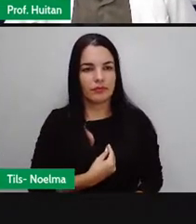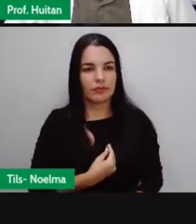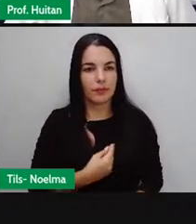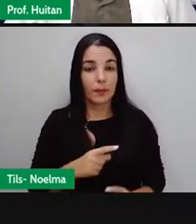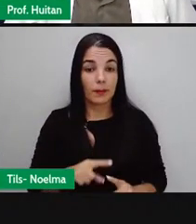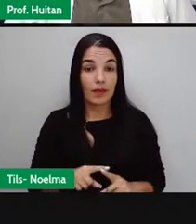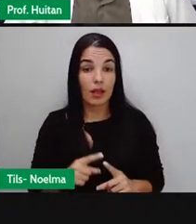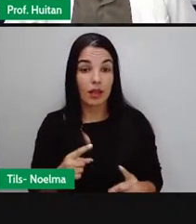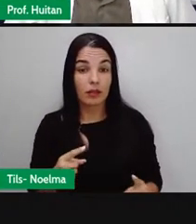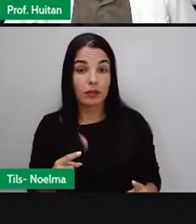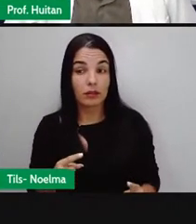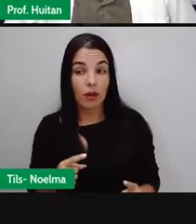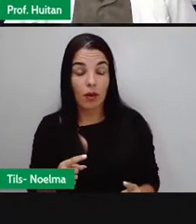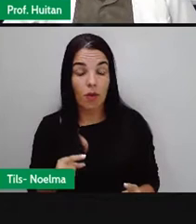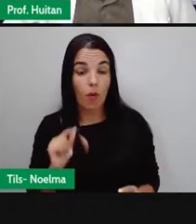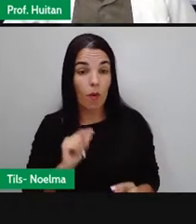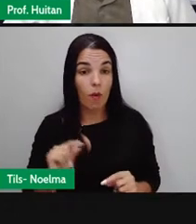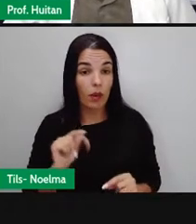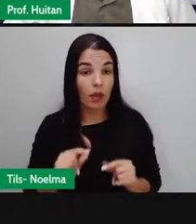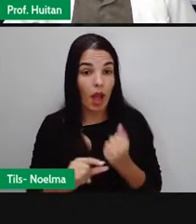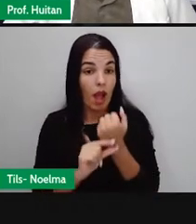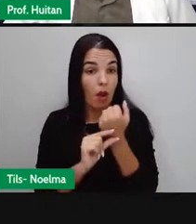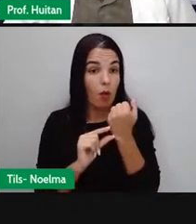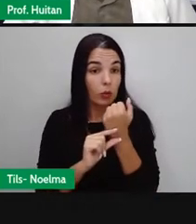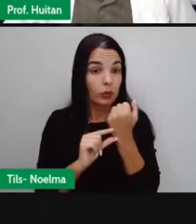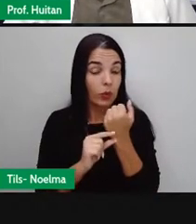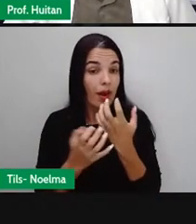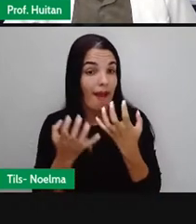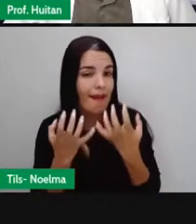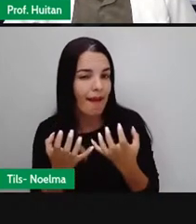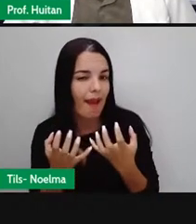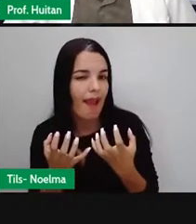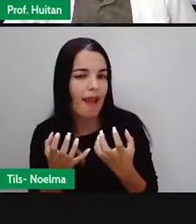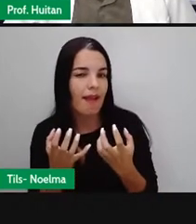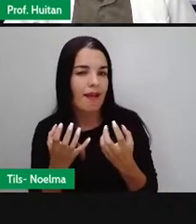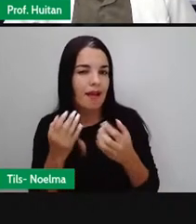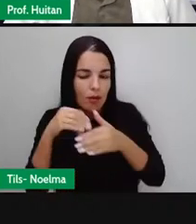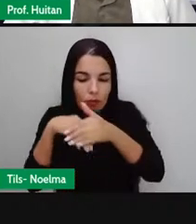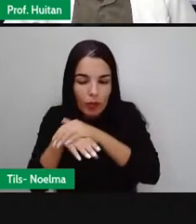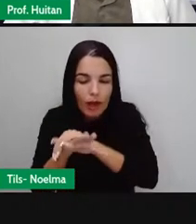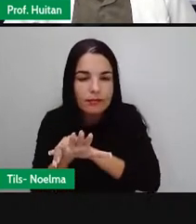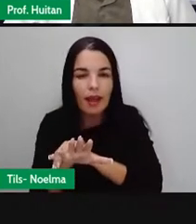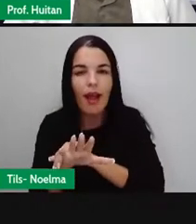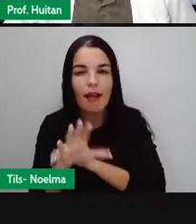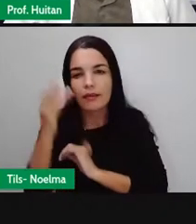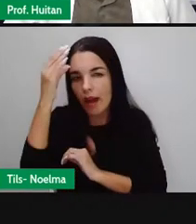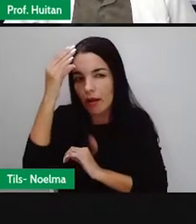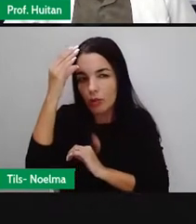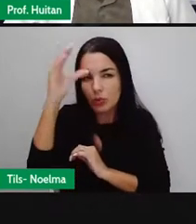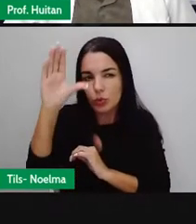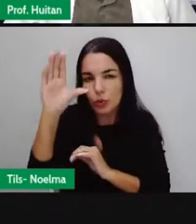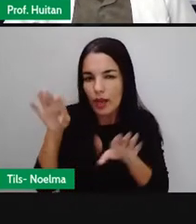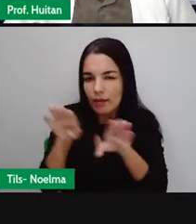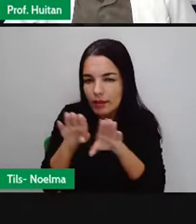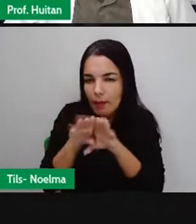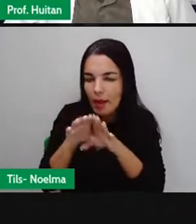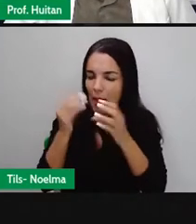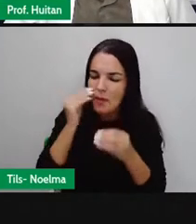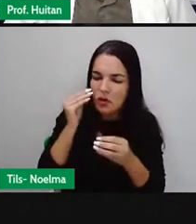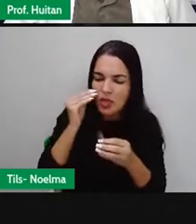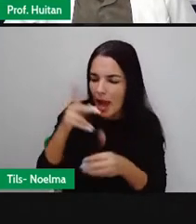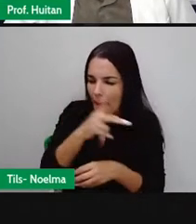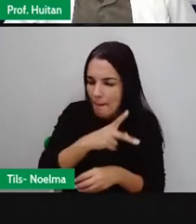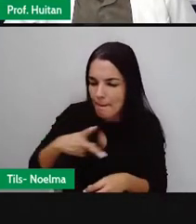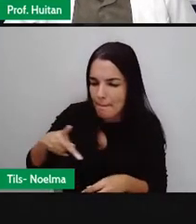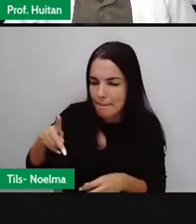não é? Ela tenta preservar e trazer a nós a sua